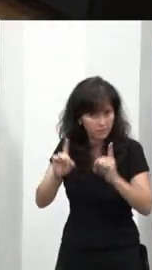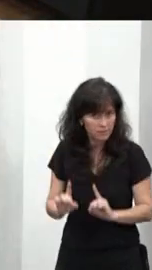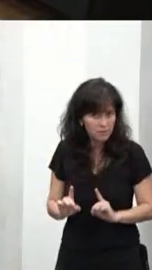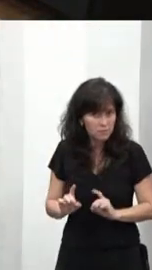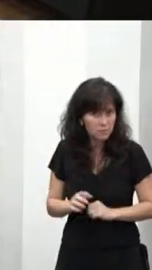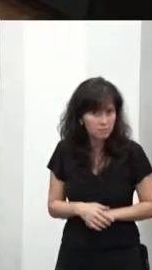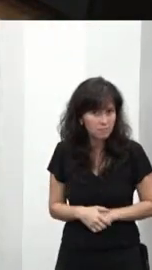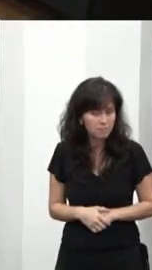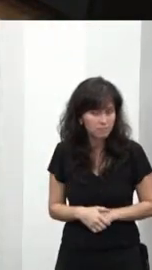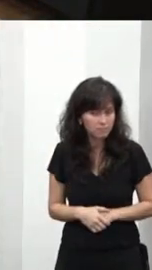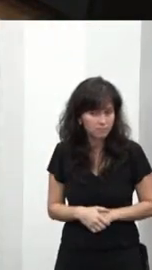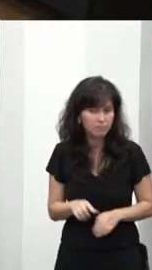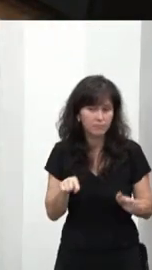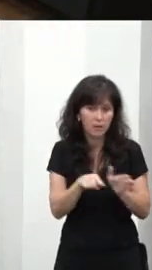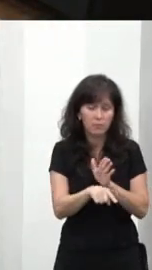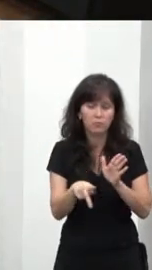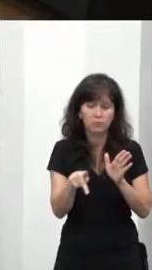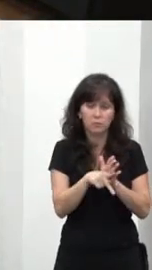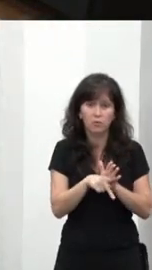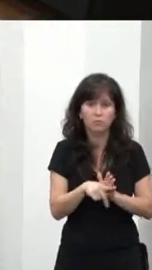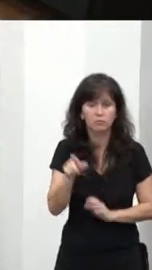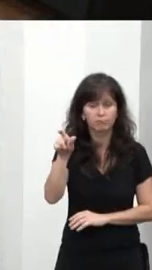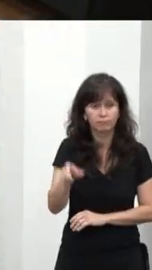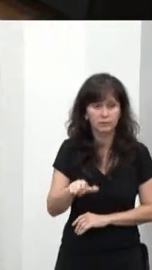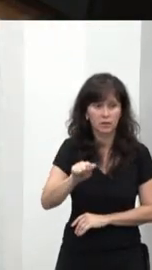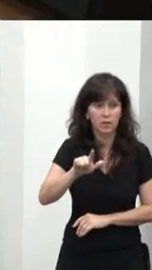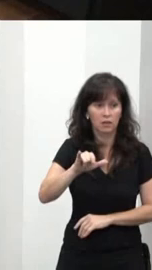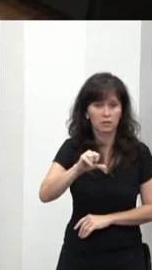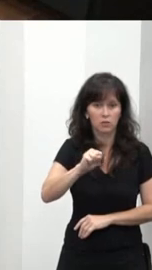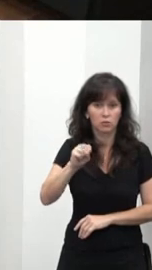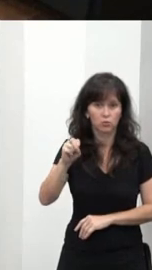Alisson por favor querida